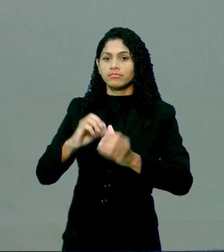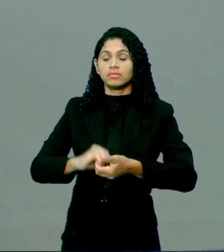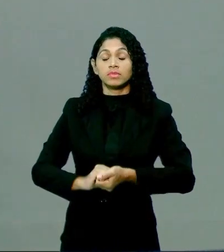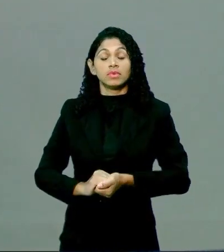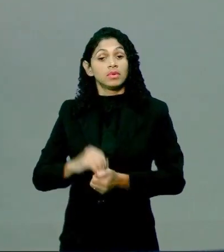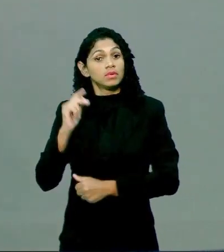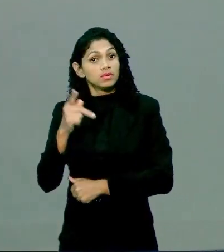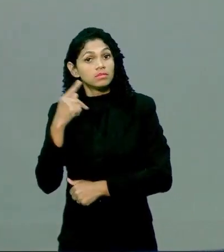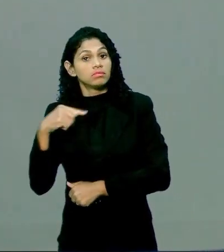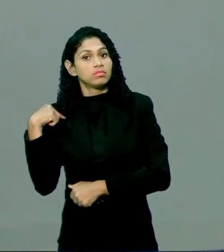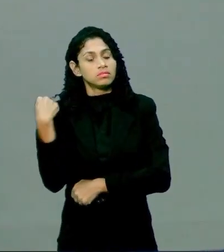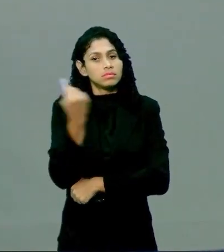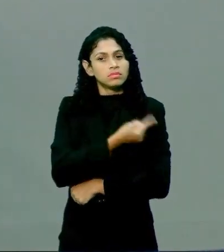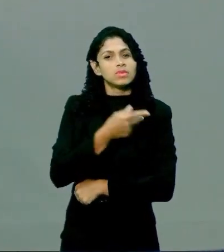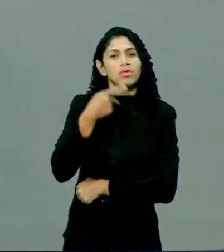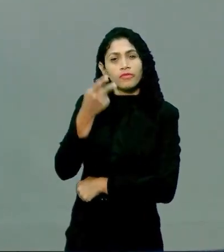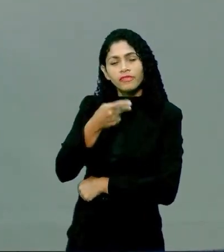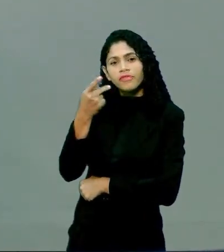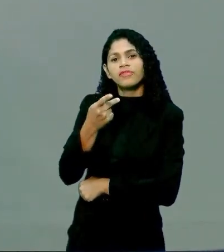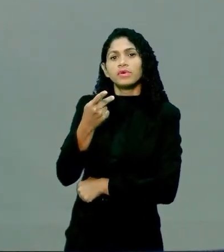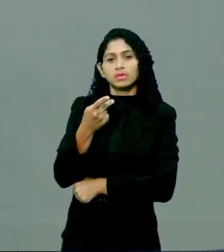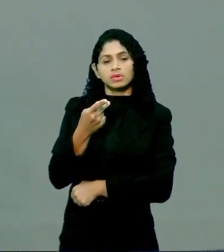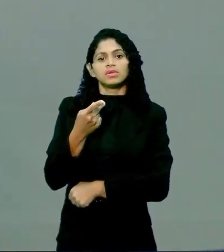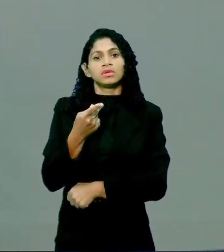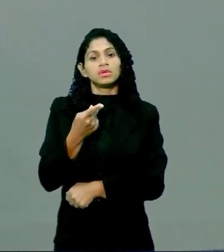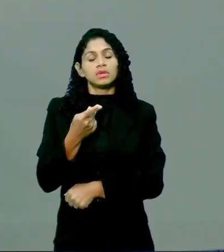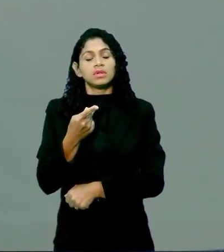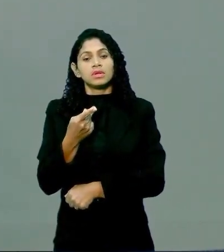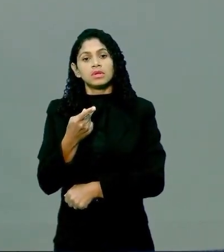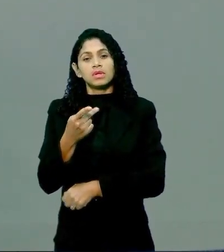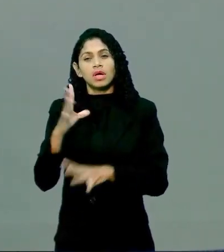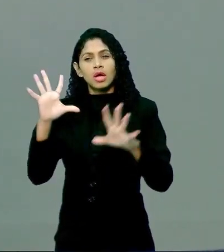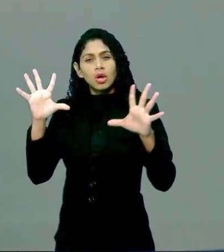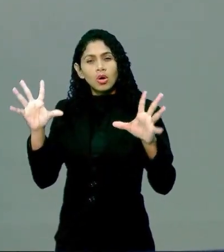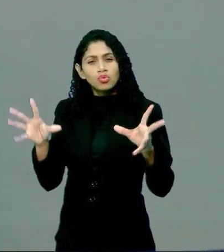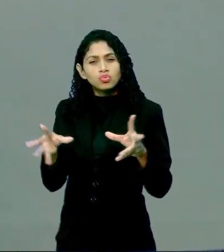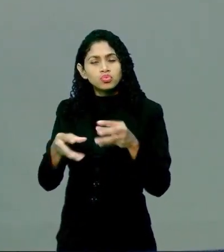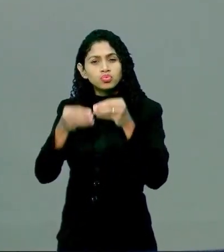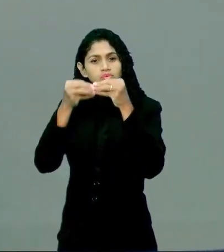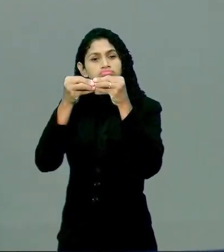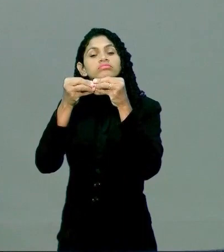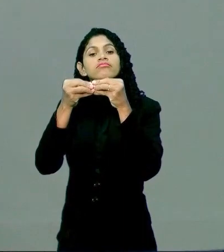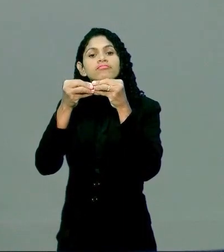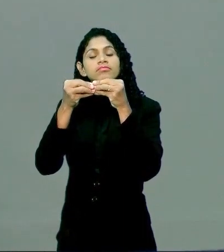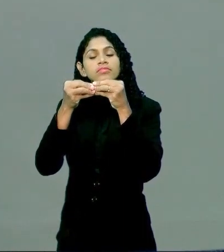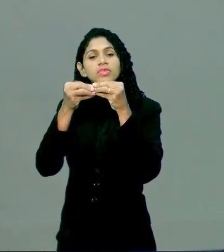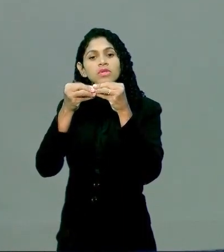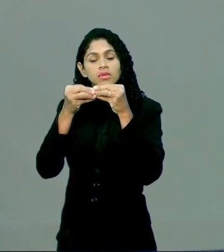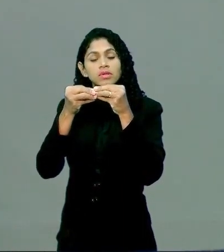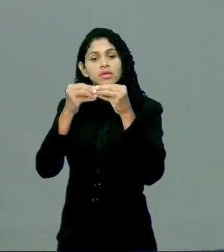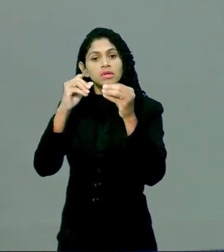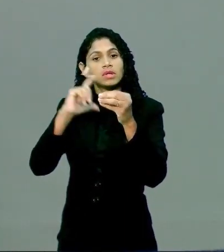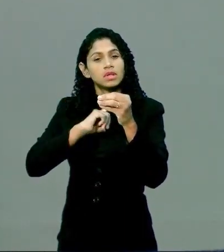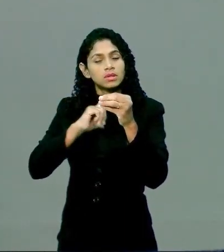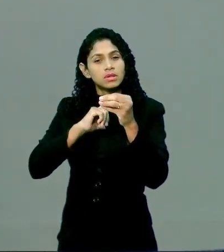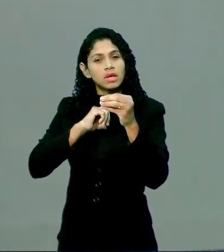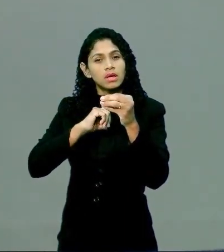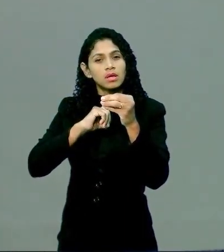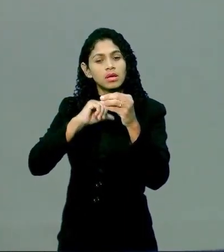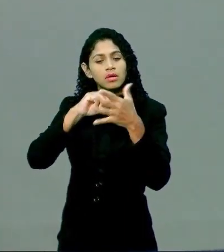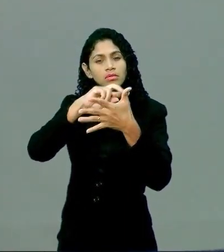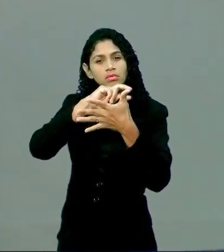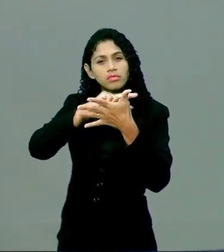quando a gente fala, resumindo aqui, apesar de que eu vou trazer várias minúcias de como você identificar que um texto é literário ou não